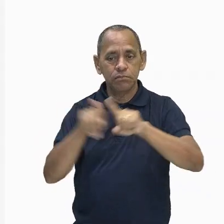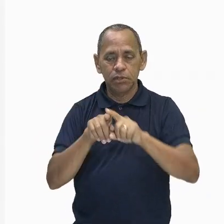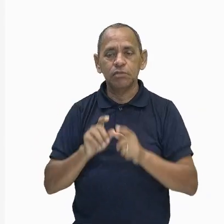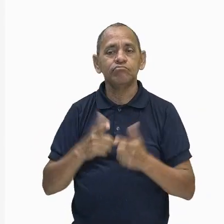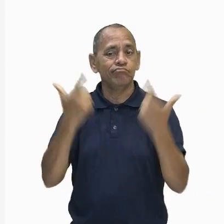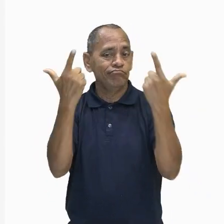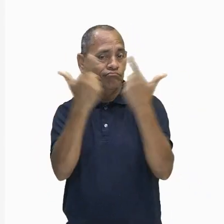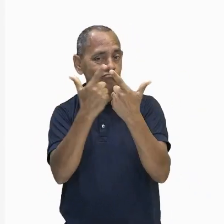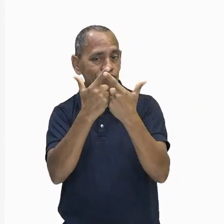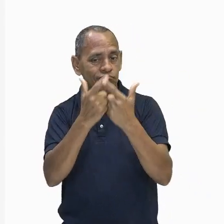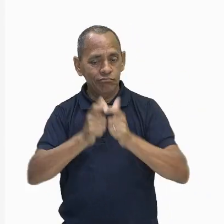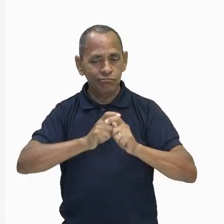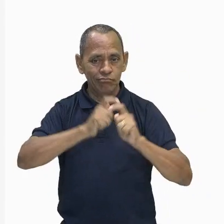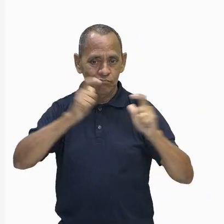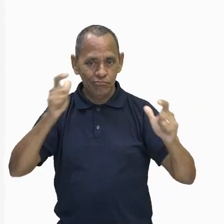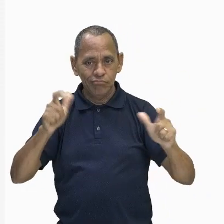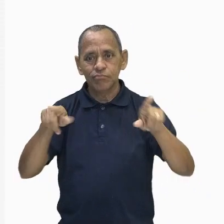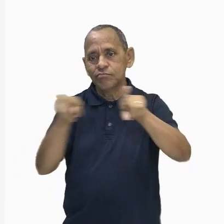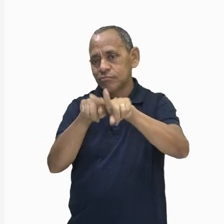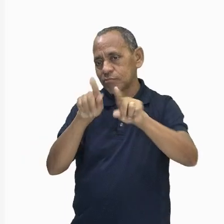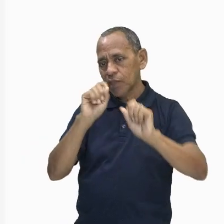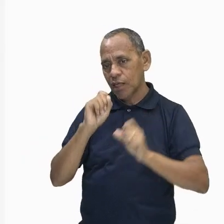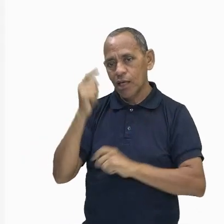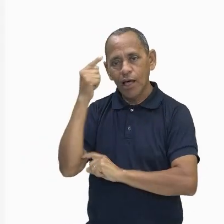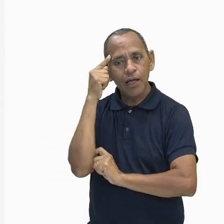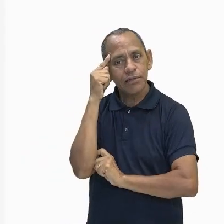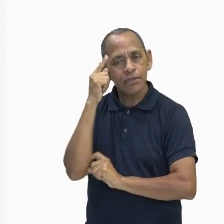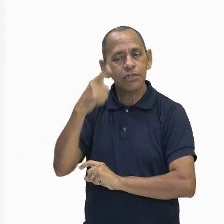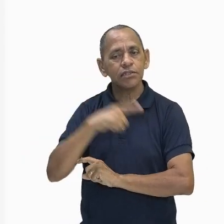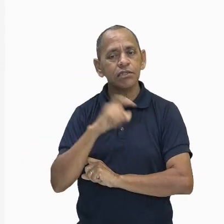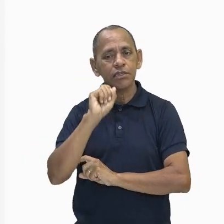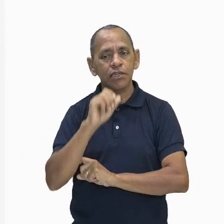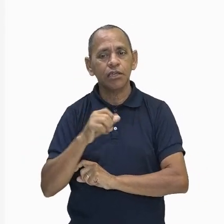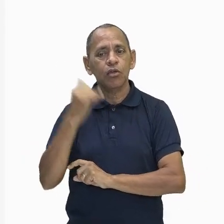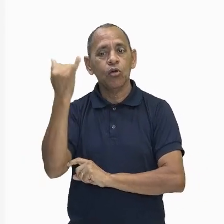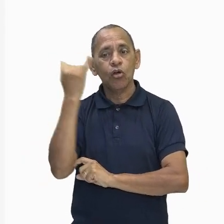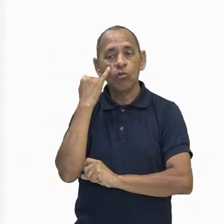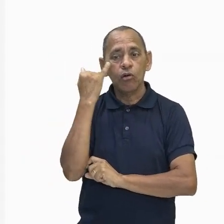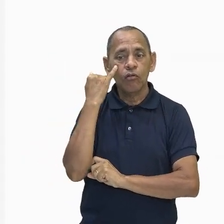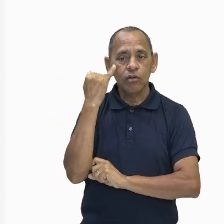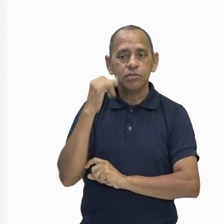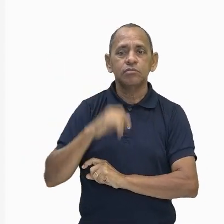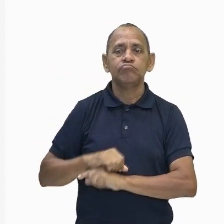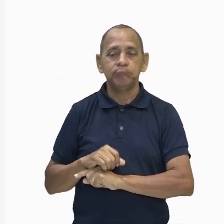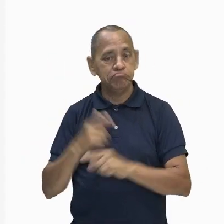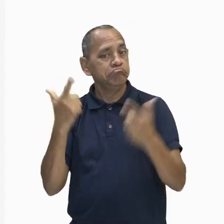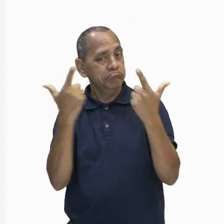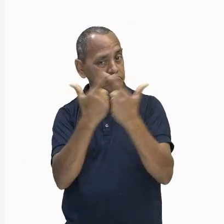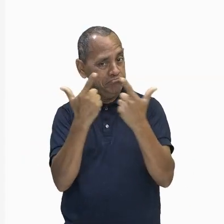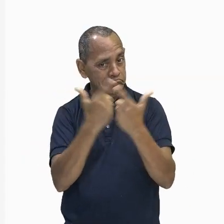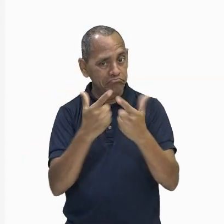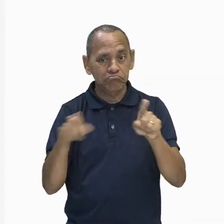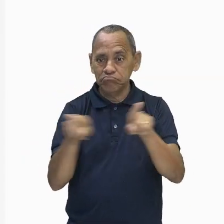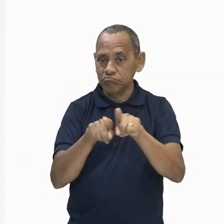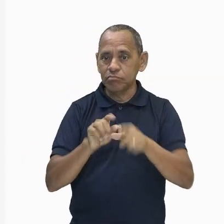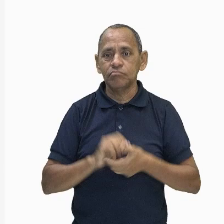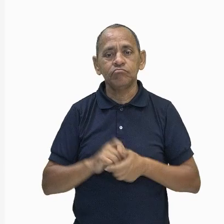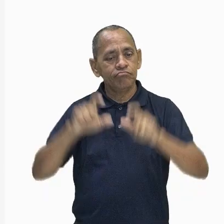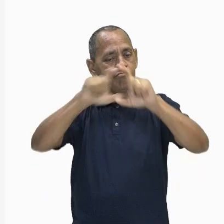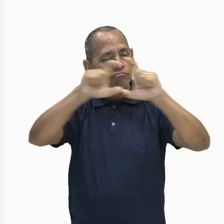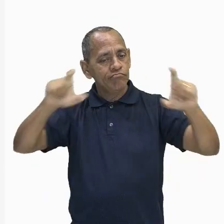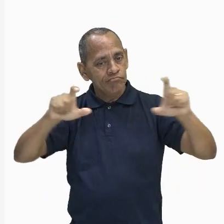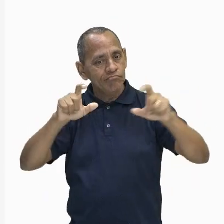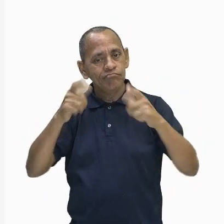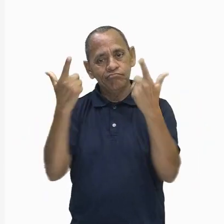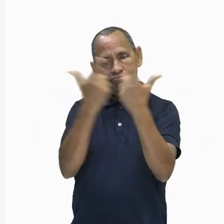Amazonas, amplia também uma ideia que eu tenho, uma informação que eu tenho sobre o Teatro Amazonas. A oração, o Teatro Amazonas